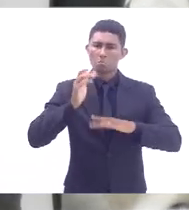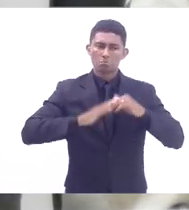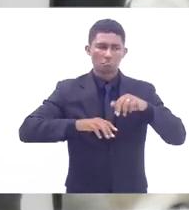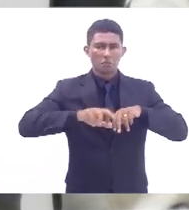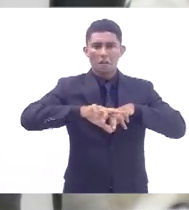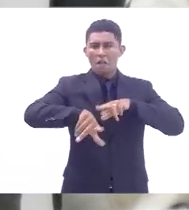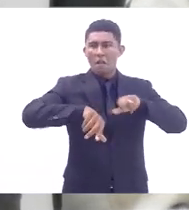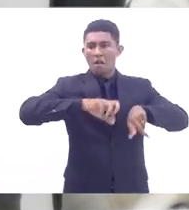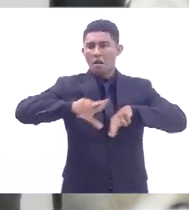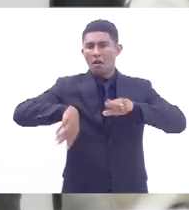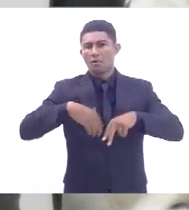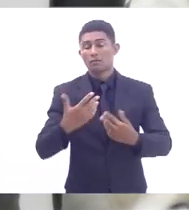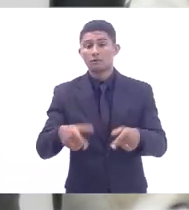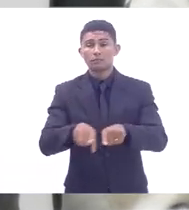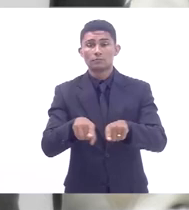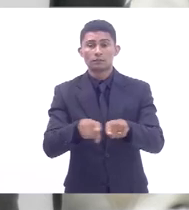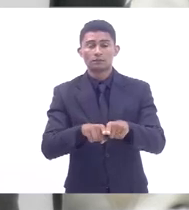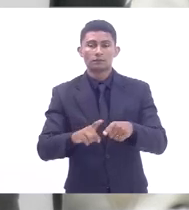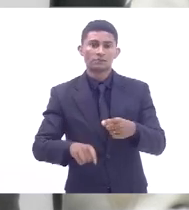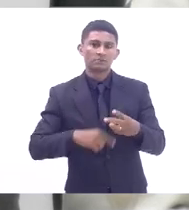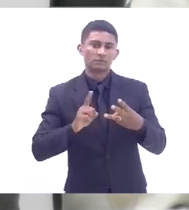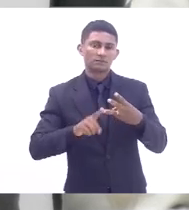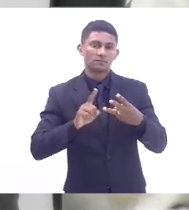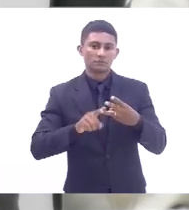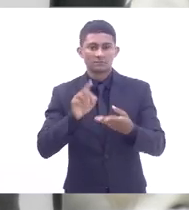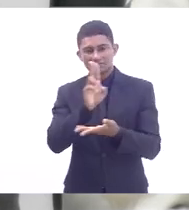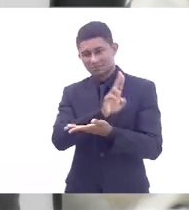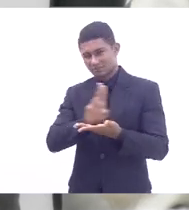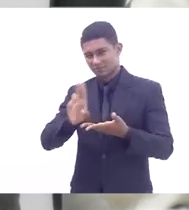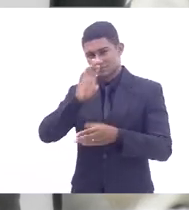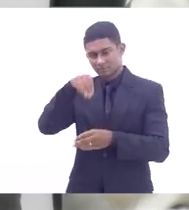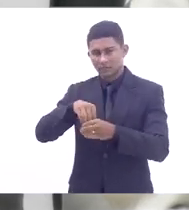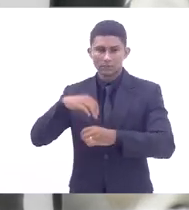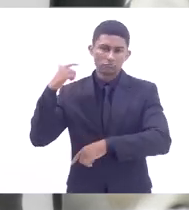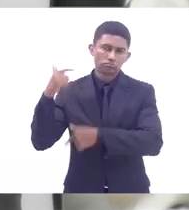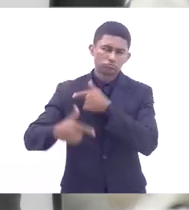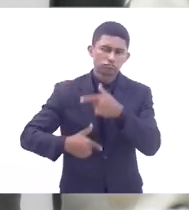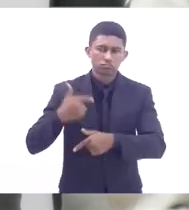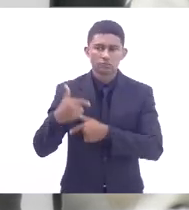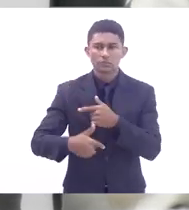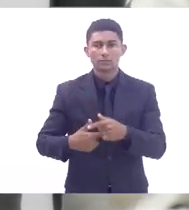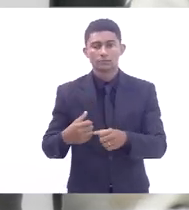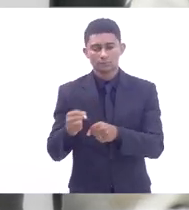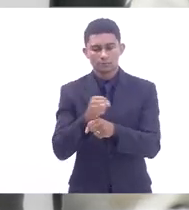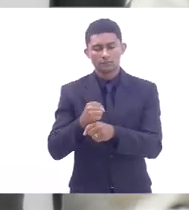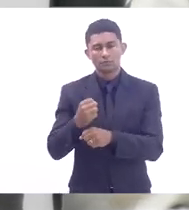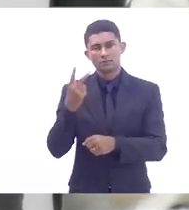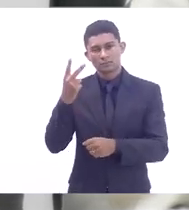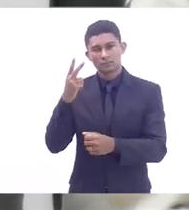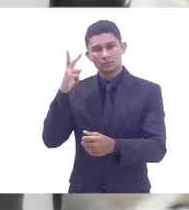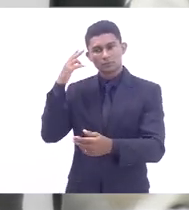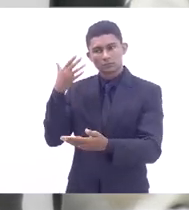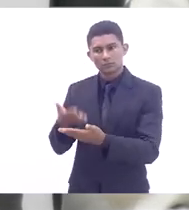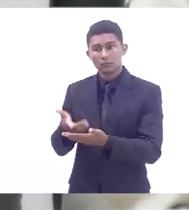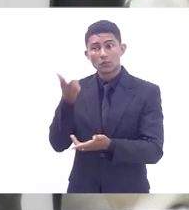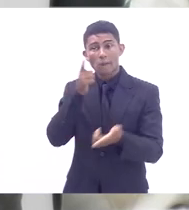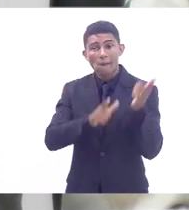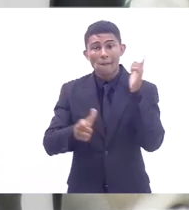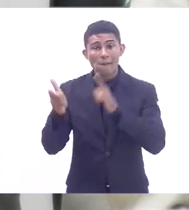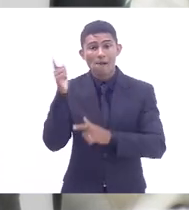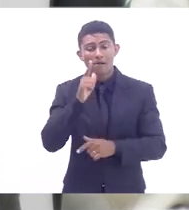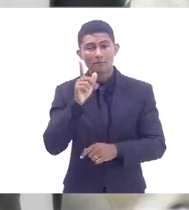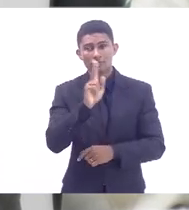a nossa universidade com muito trabalho diga-se de passagem nos últimos dois anos conseguimos entrar doce